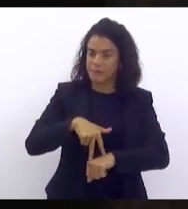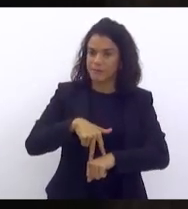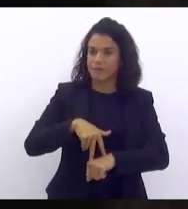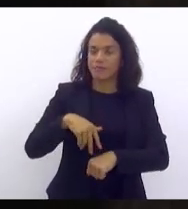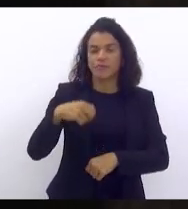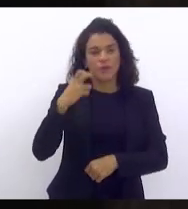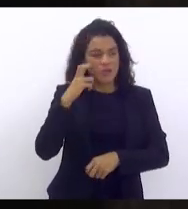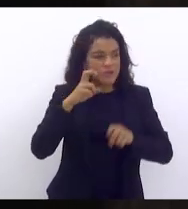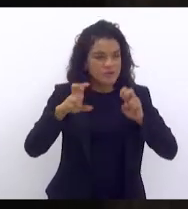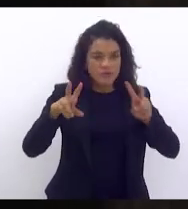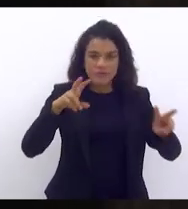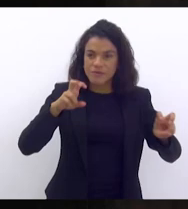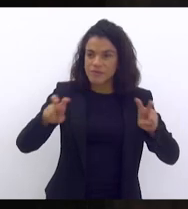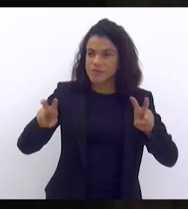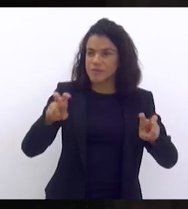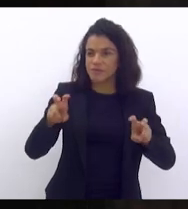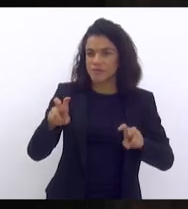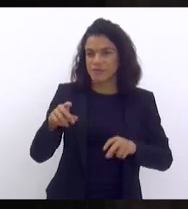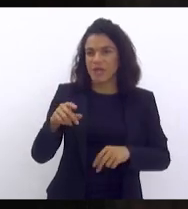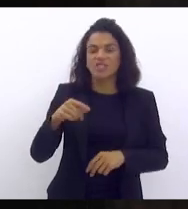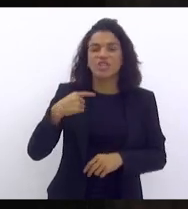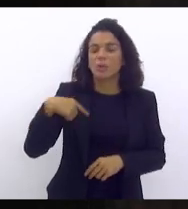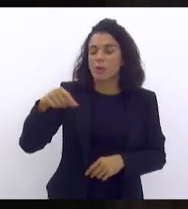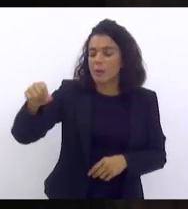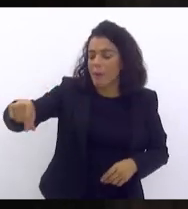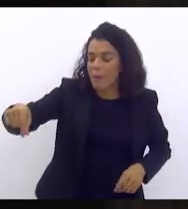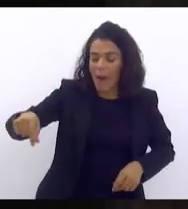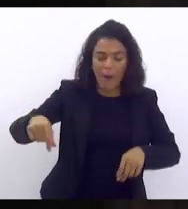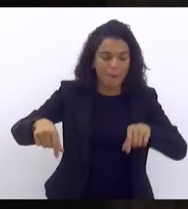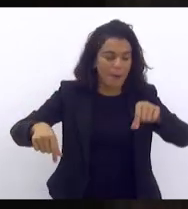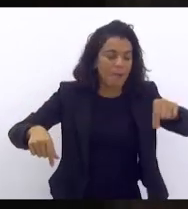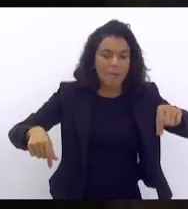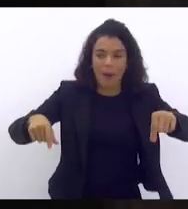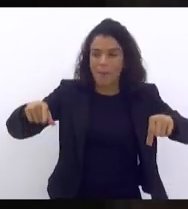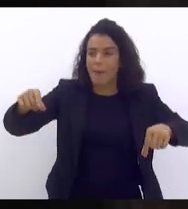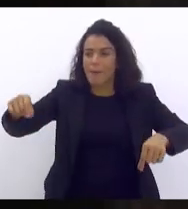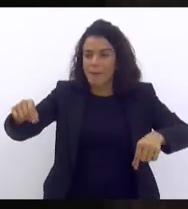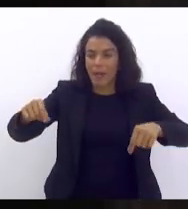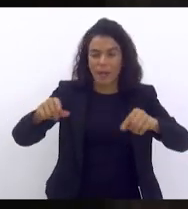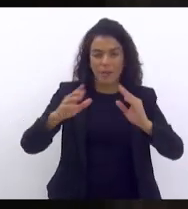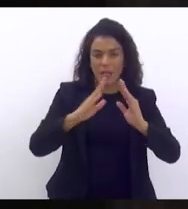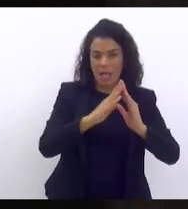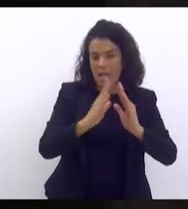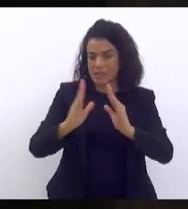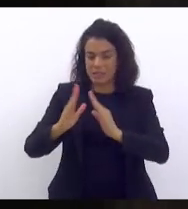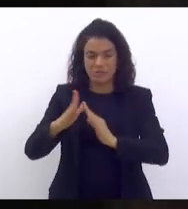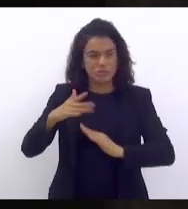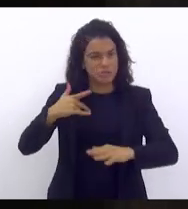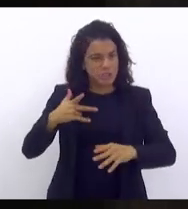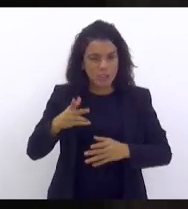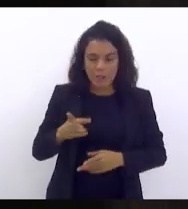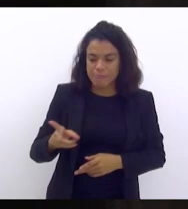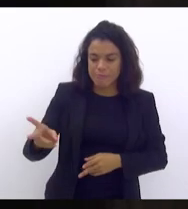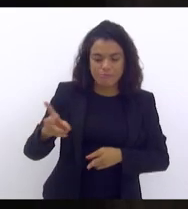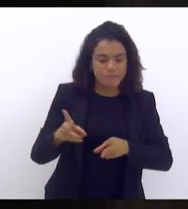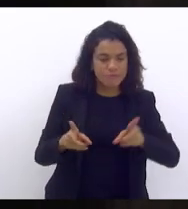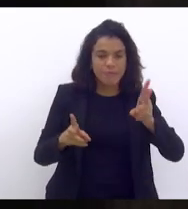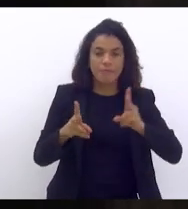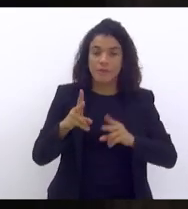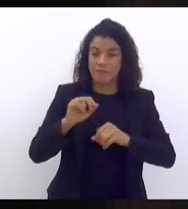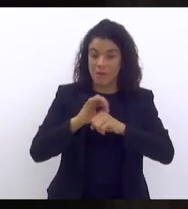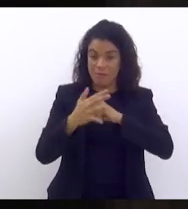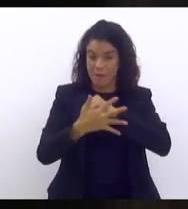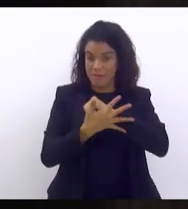vimos aí hoje, nós não somos só colocador de pozinho, como nunca fomos. Nós trabalhamos em todos os locais, em todos os movimentos. Tivemos a pandemia